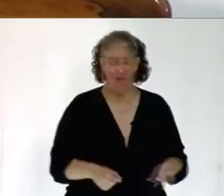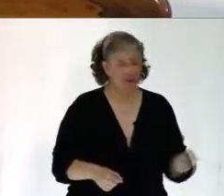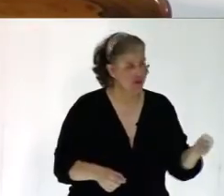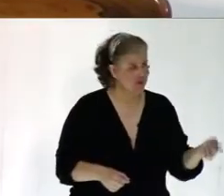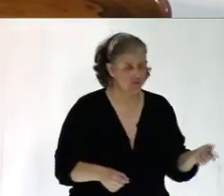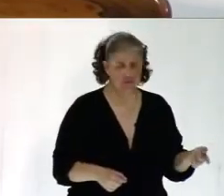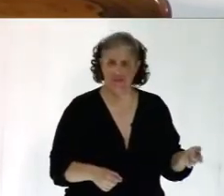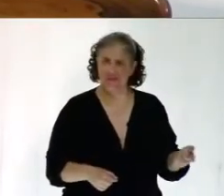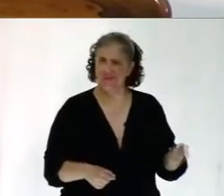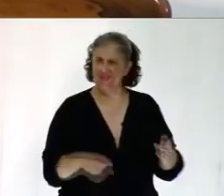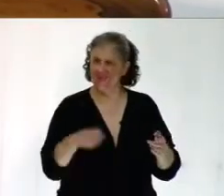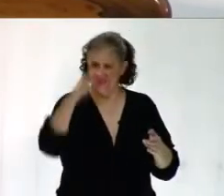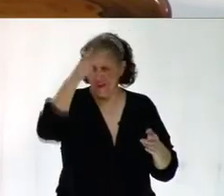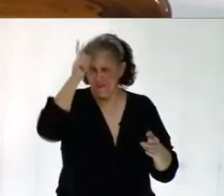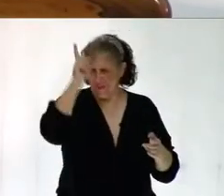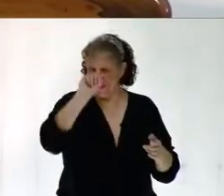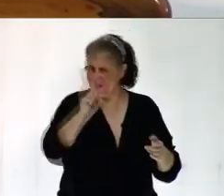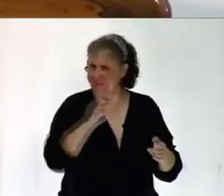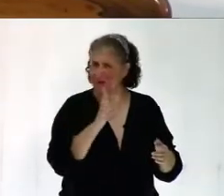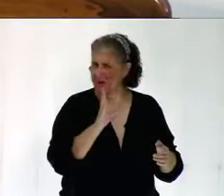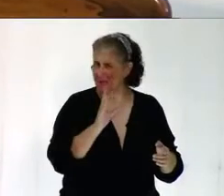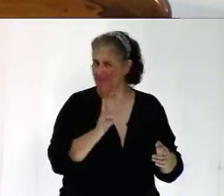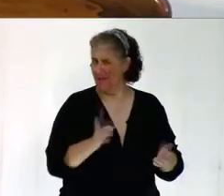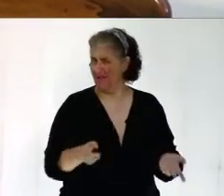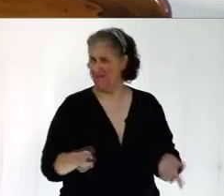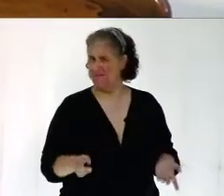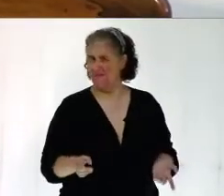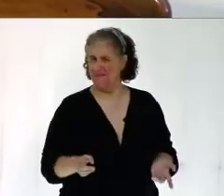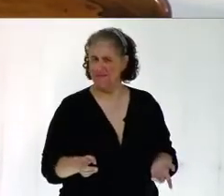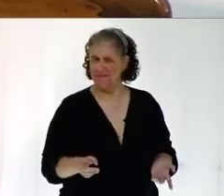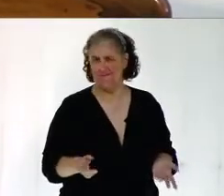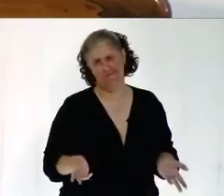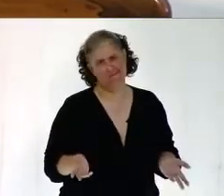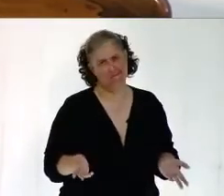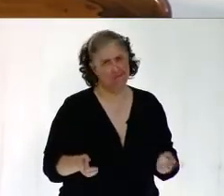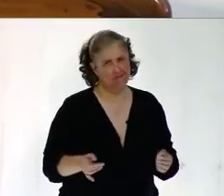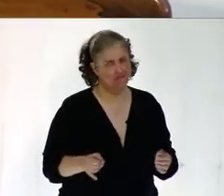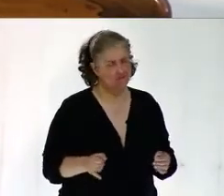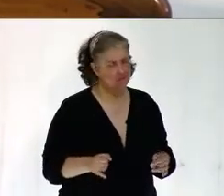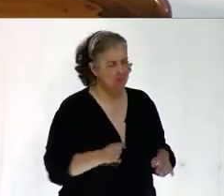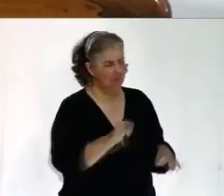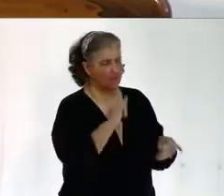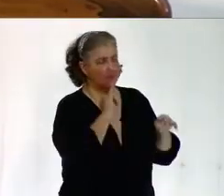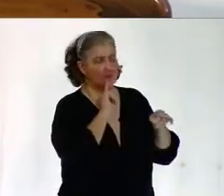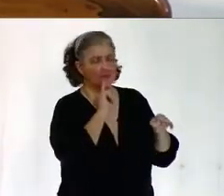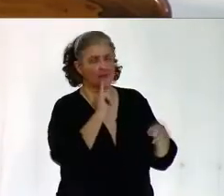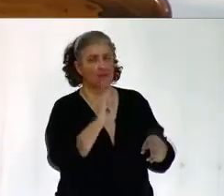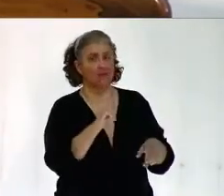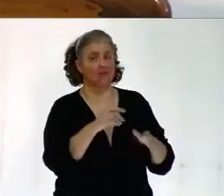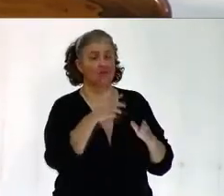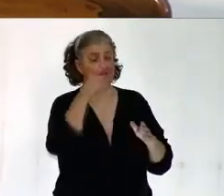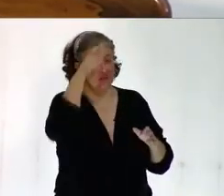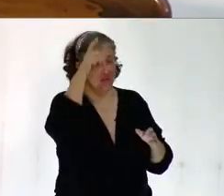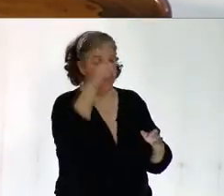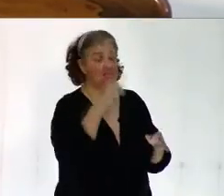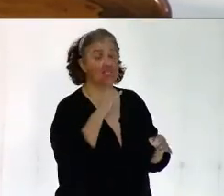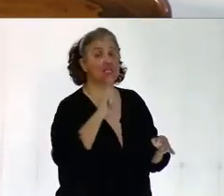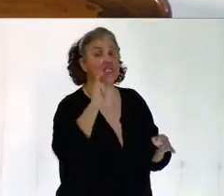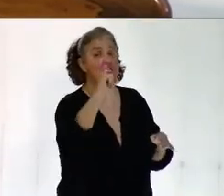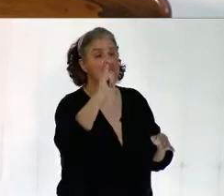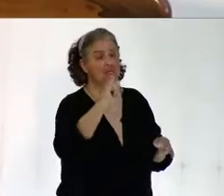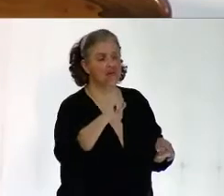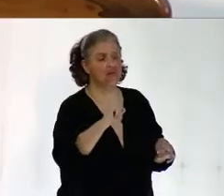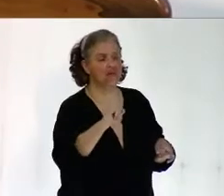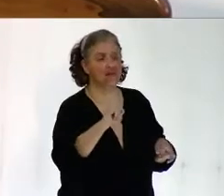e se és filho de deus o diabo já usou isso lá no jardim quando ele